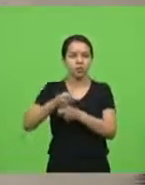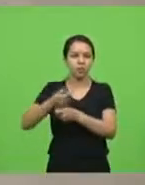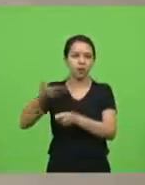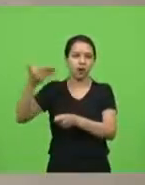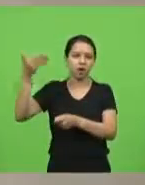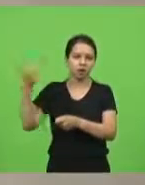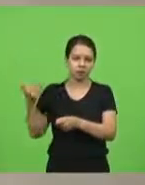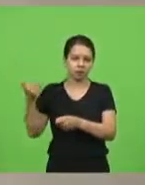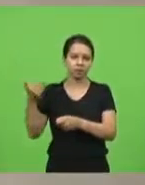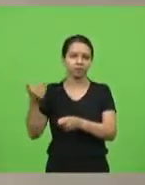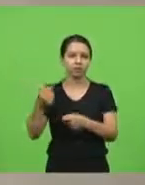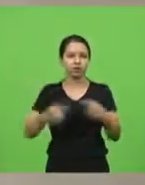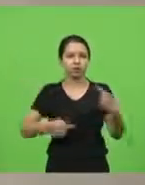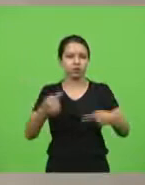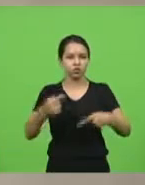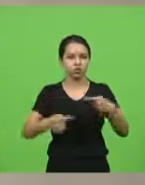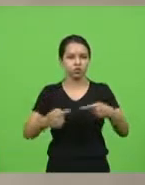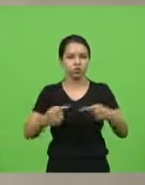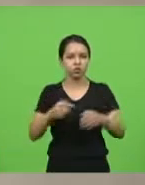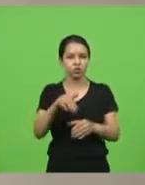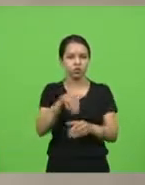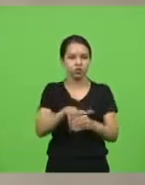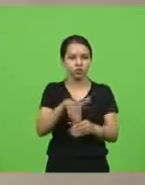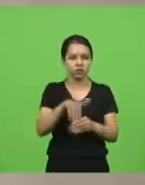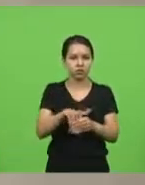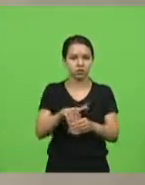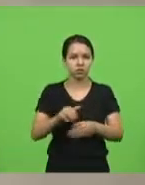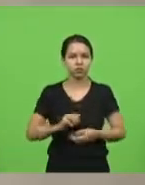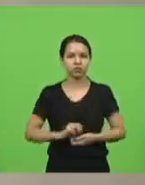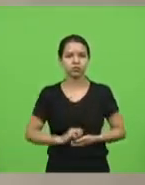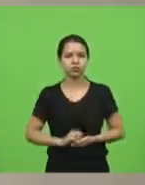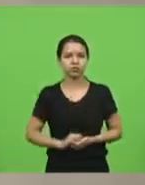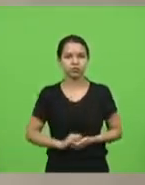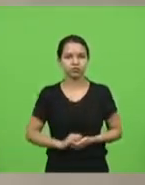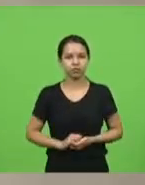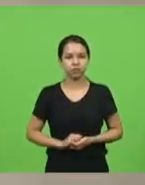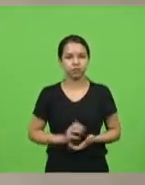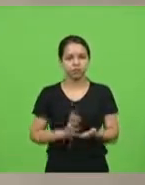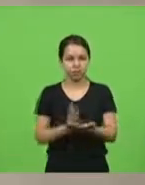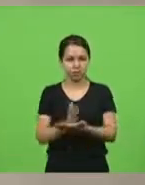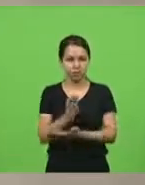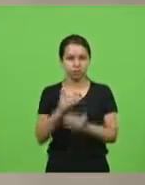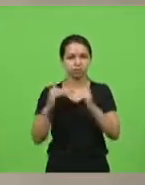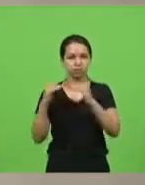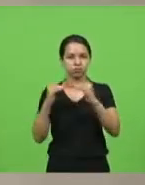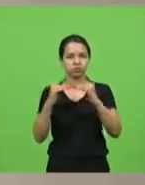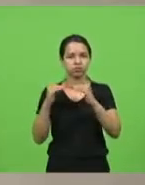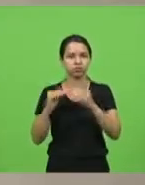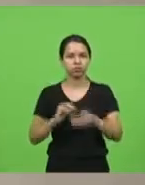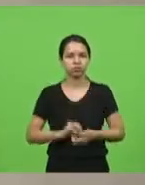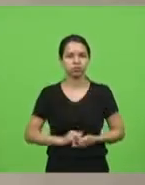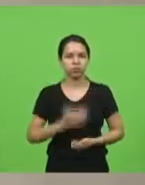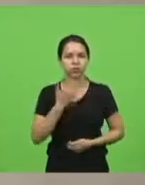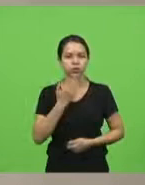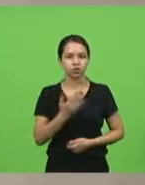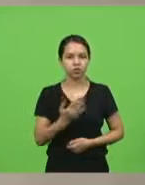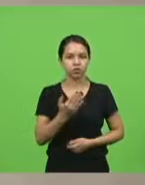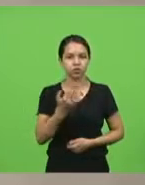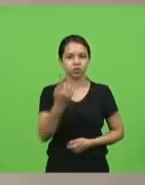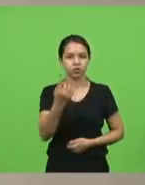não havendo quem queira discutir, em votação, deputados que aprovam permanência como se encontra, aprovado por unanimidade. Pedido de informação